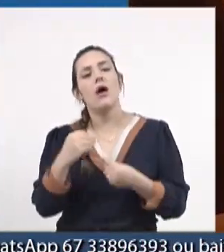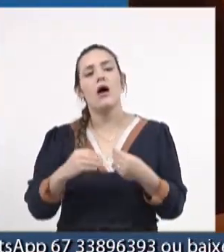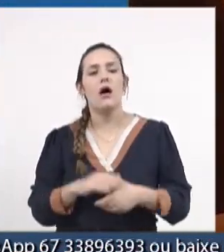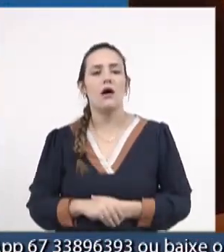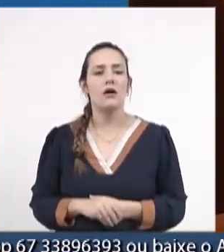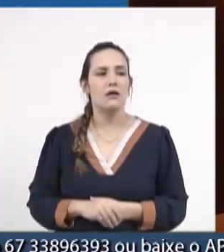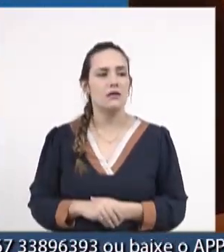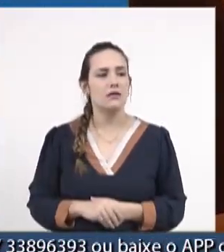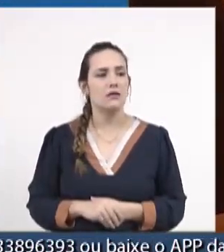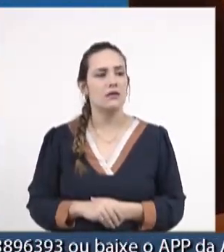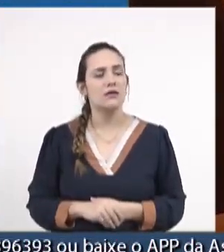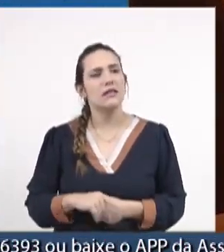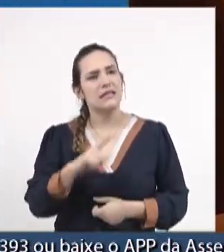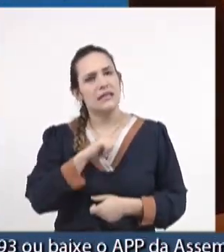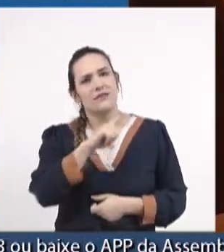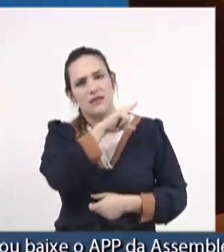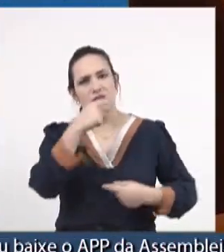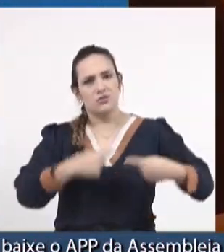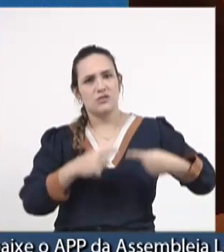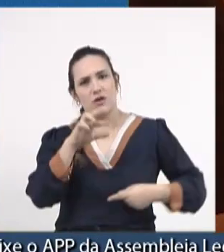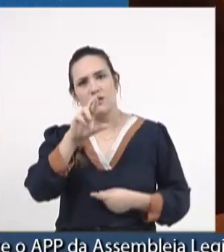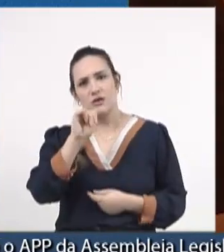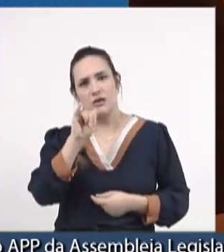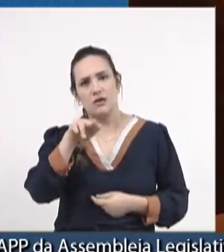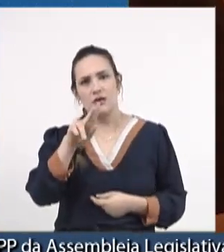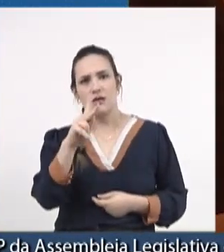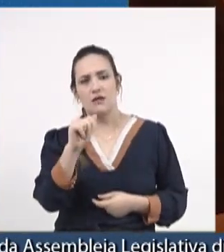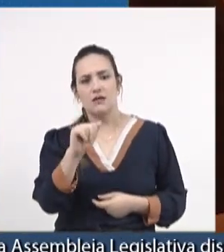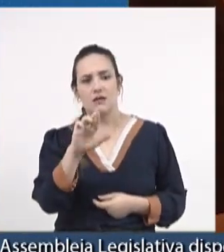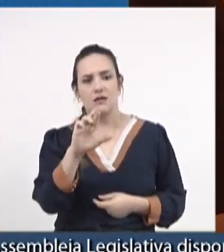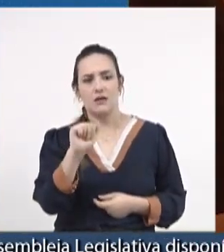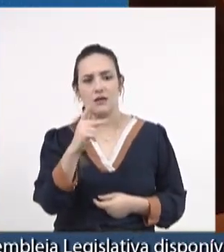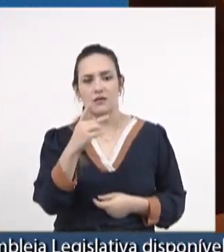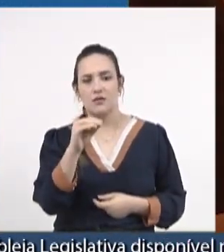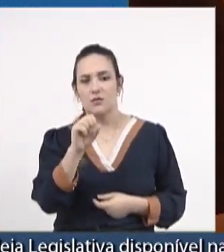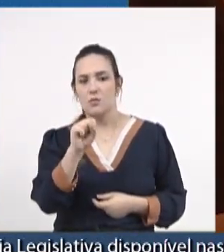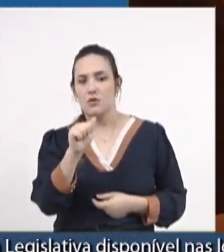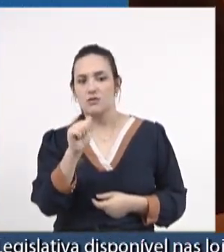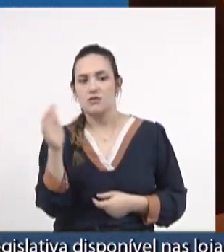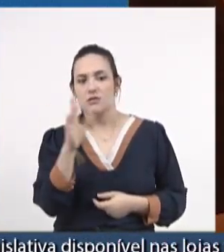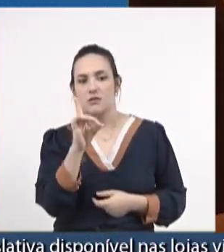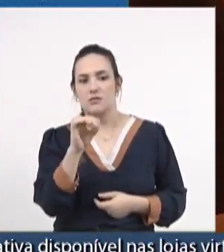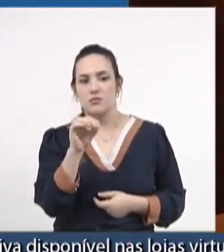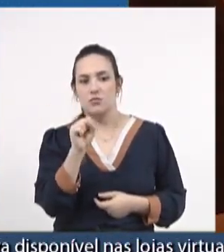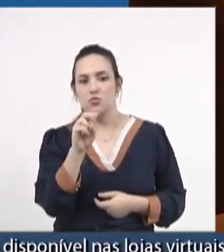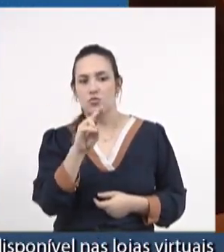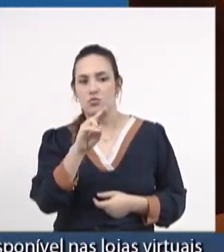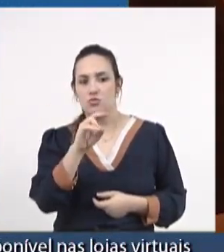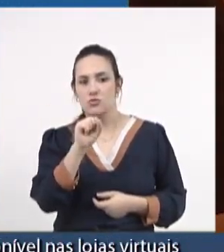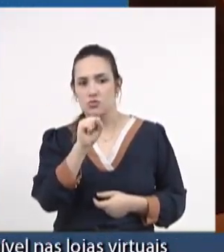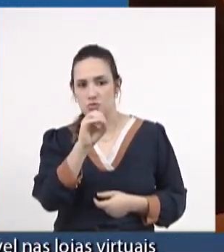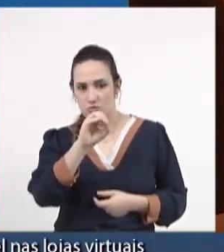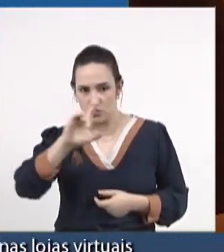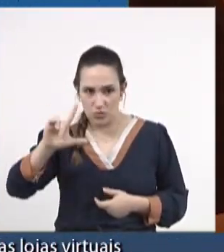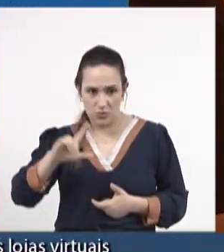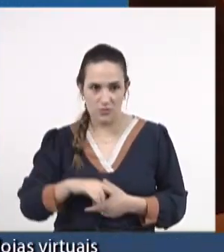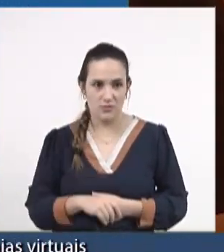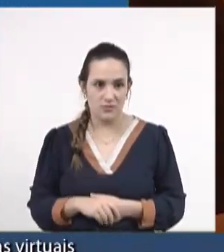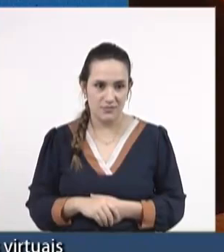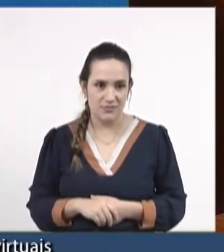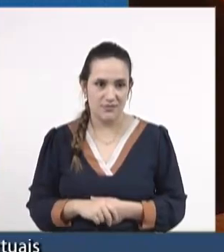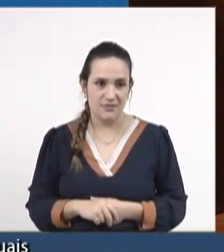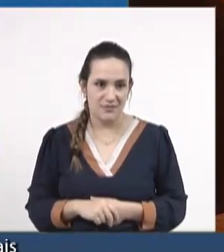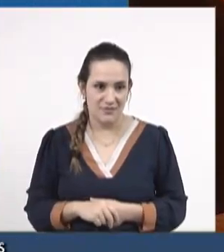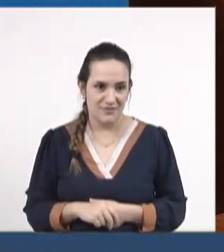discussão da Rainha Raposa do Sol, tem uma PL 490, se não me falha a memória, queria